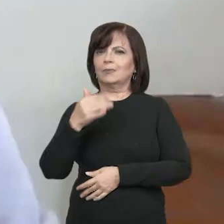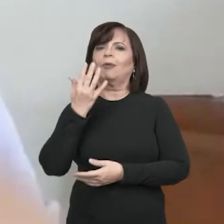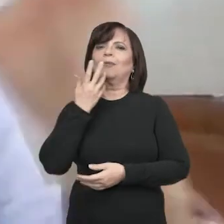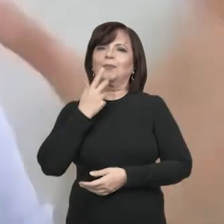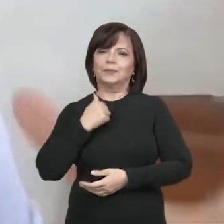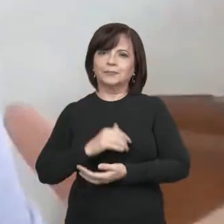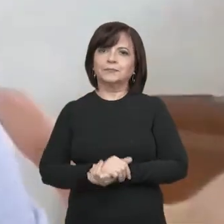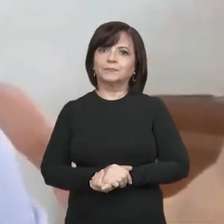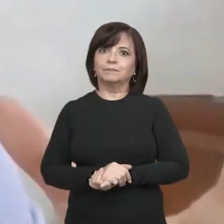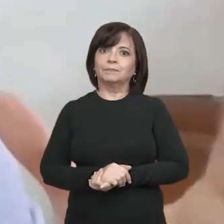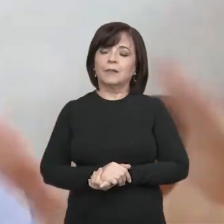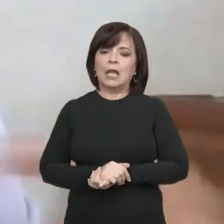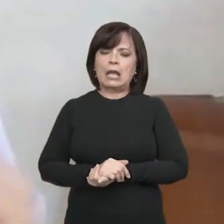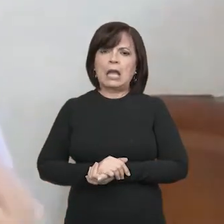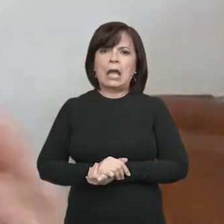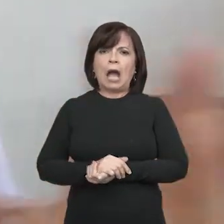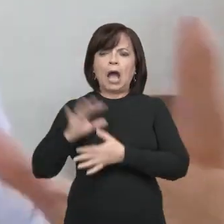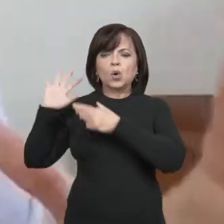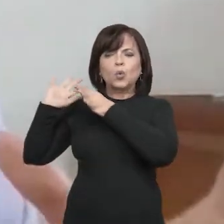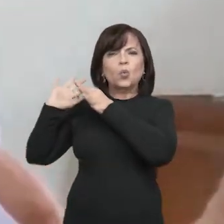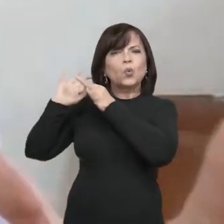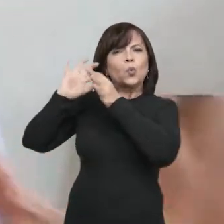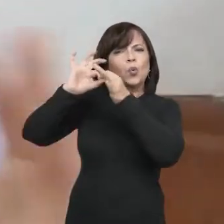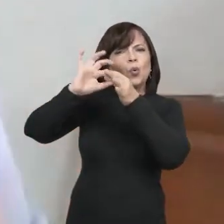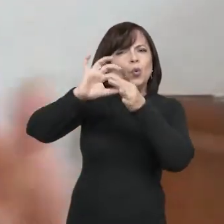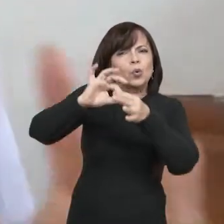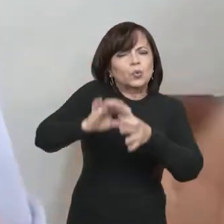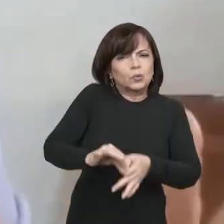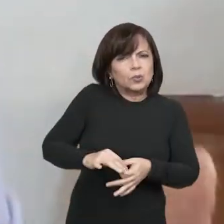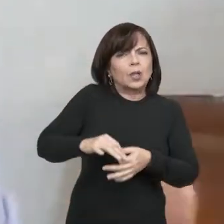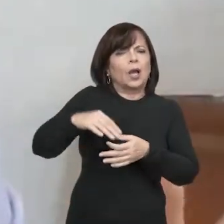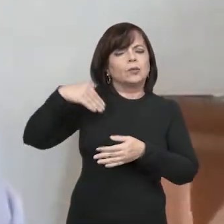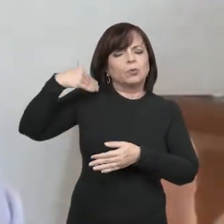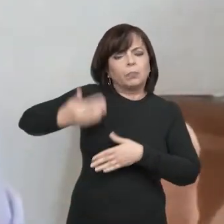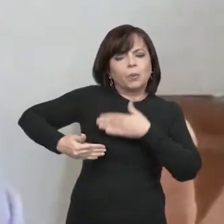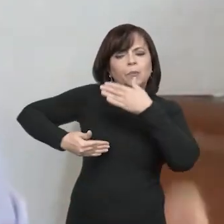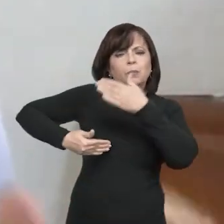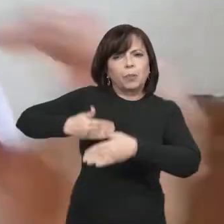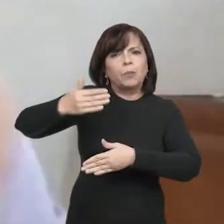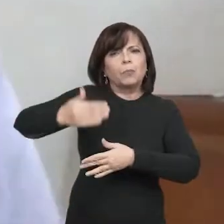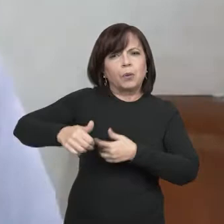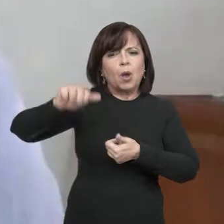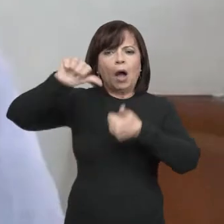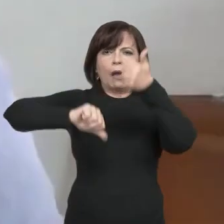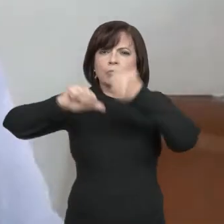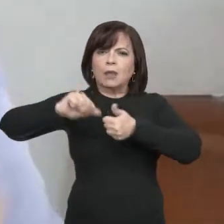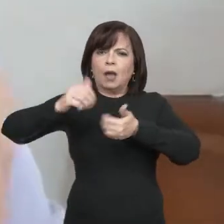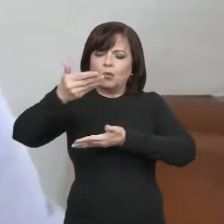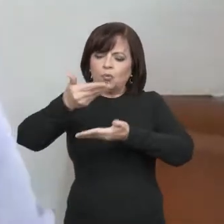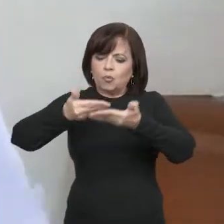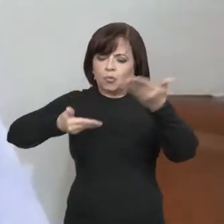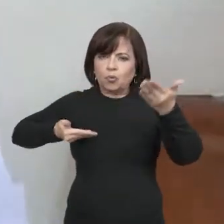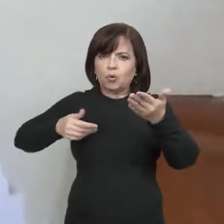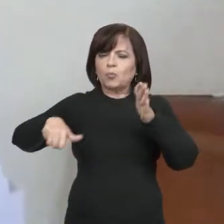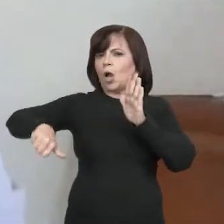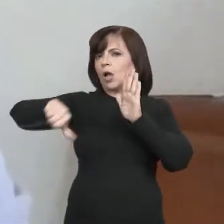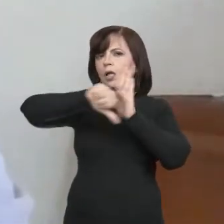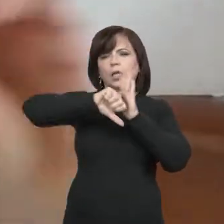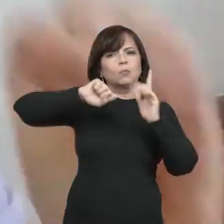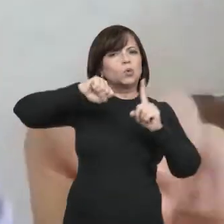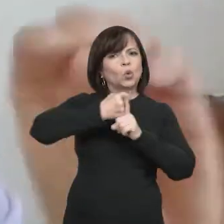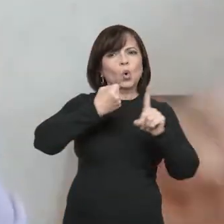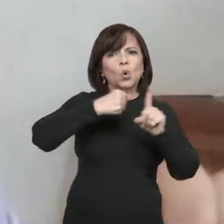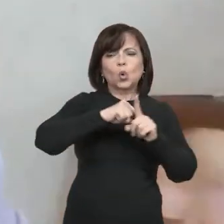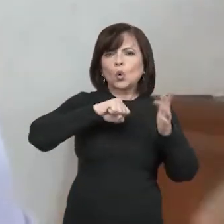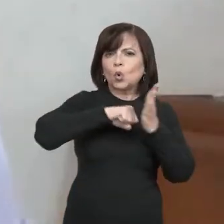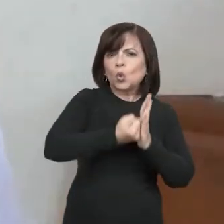menor. Com a análise todo esse contexto, toda essa cronologia, foi possível perceber que não se tratava apenas de um